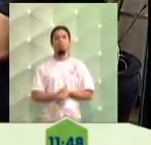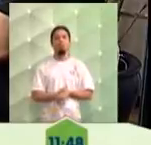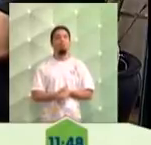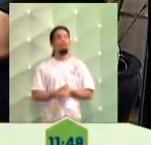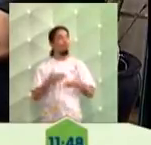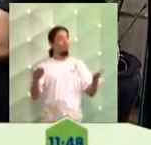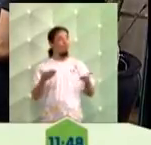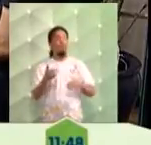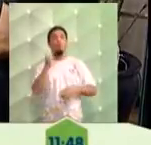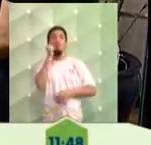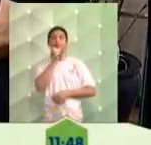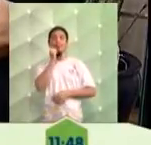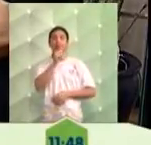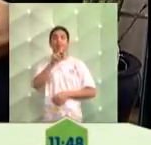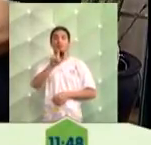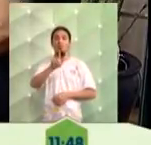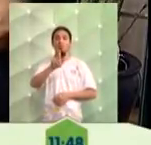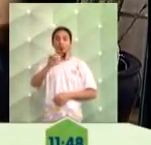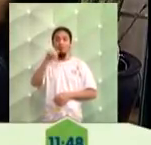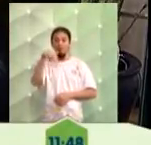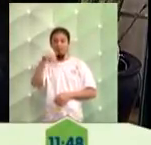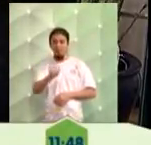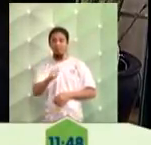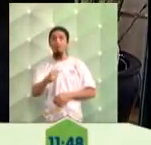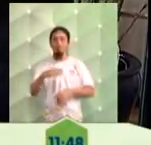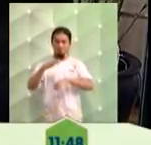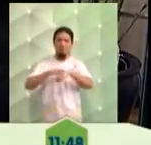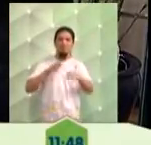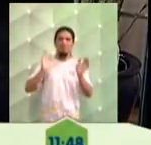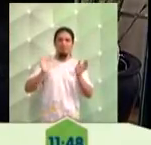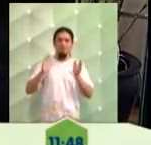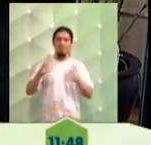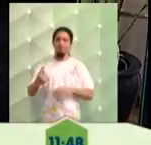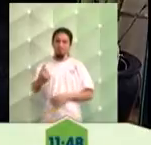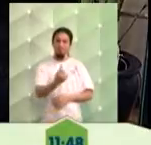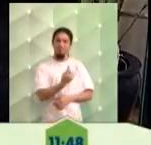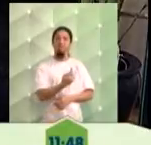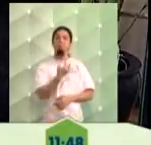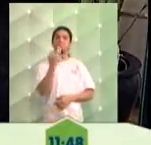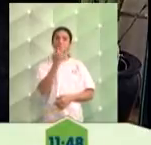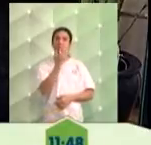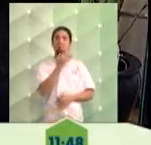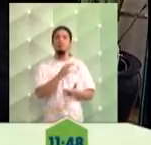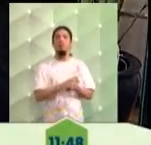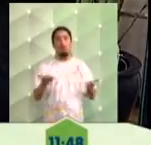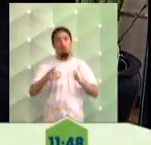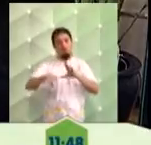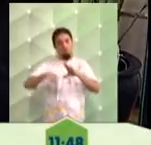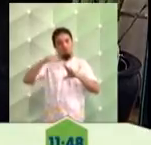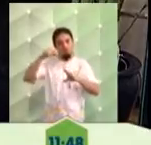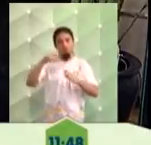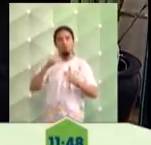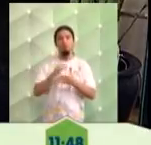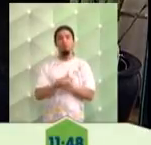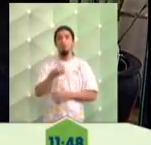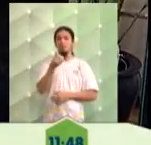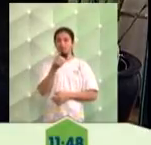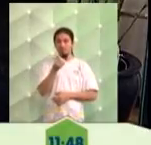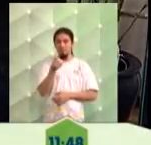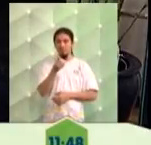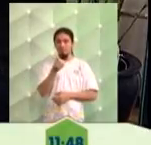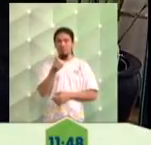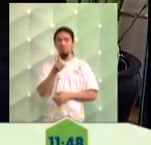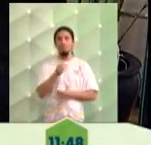sorteio. Está aqui a Luana, já chamei, já adiantei logo, que está aqui toda bonita para fazer o sorteio da sexta premiação, 10, 9, 8, 7,